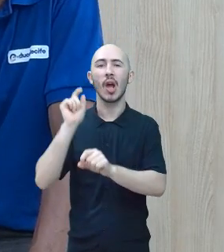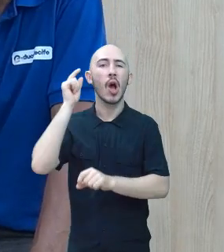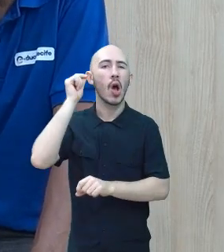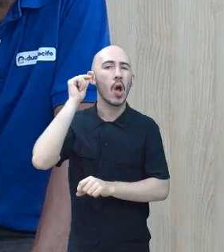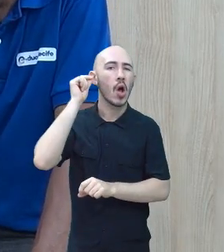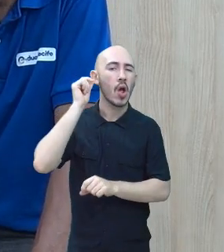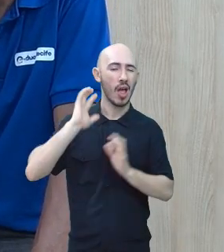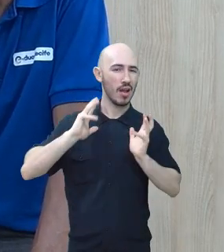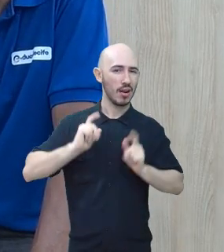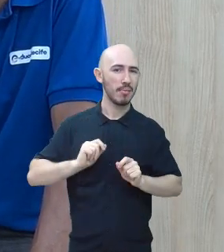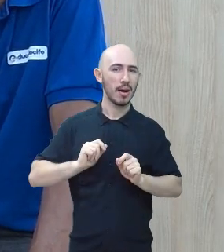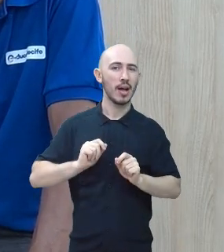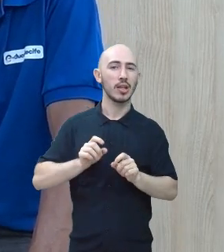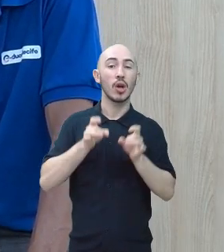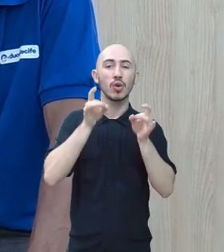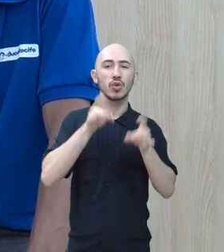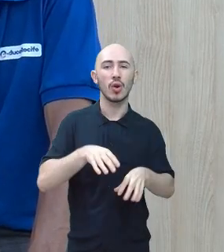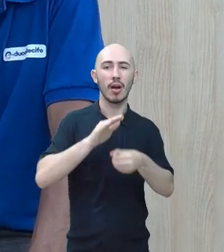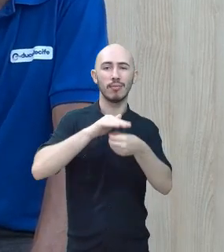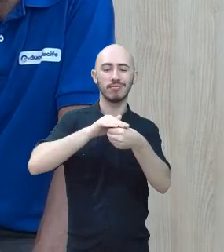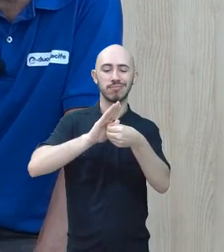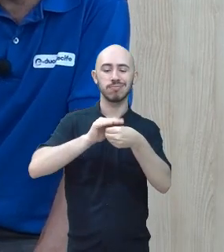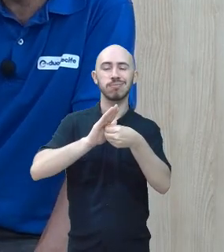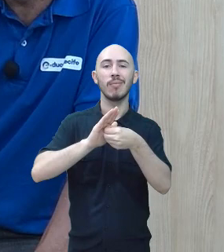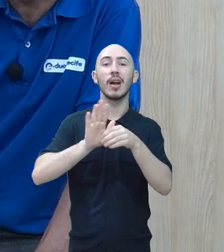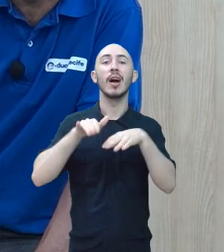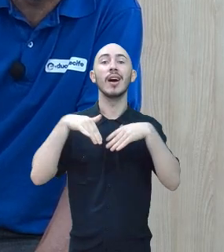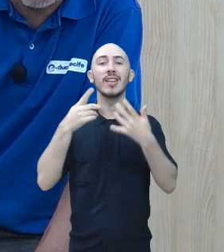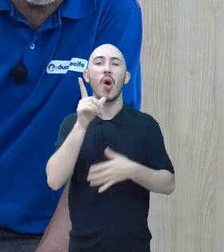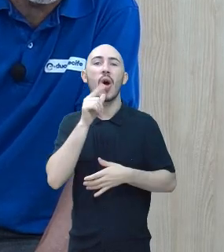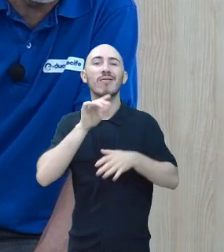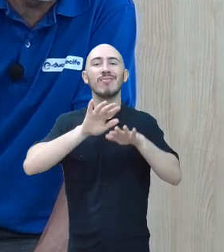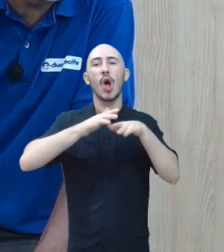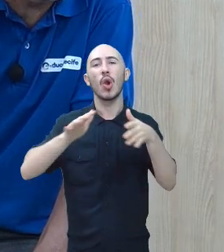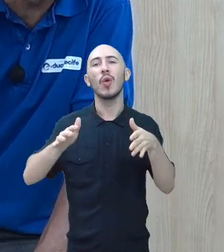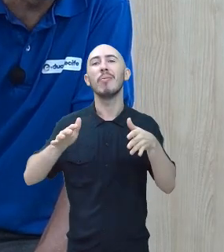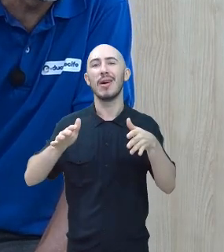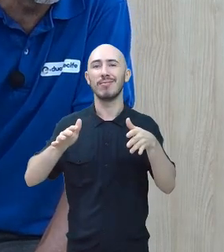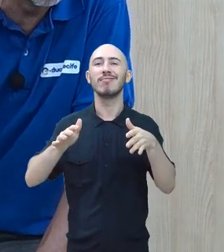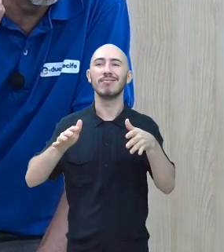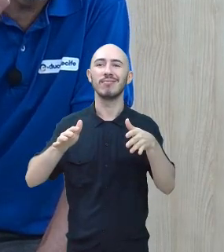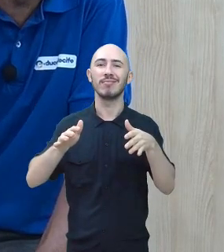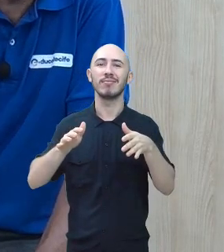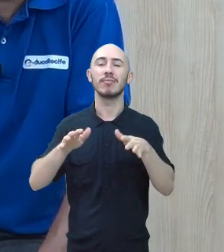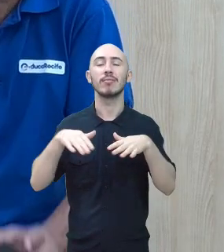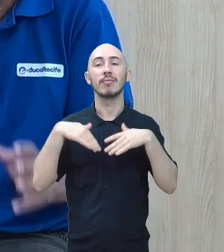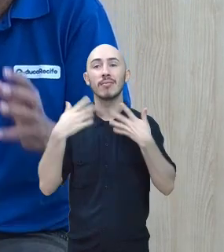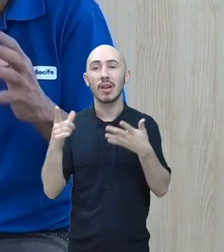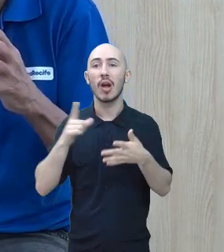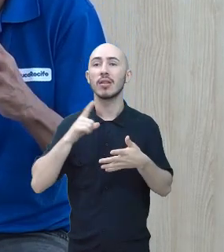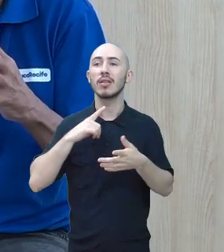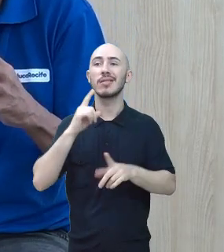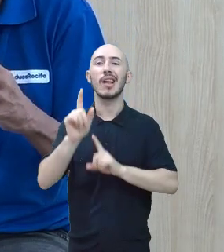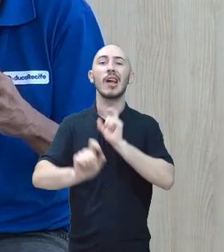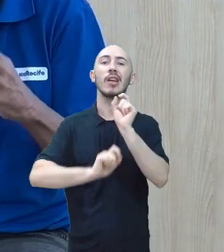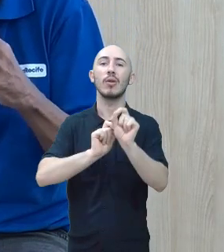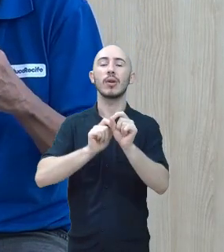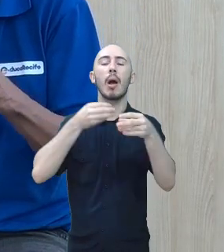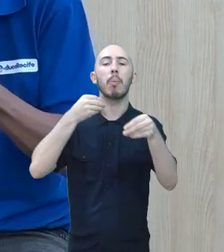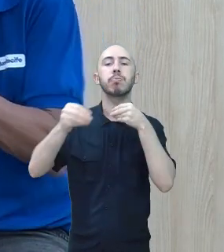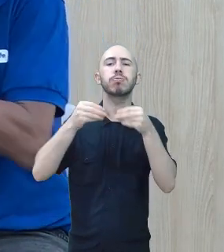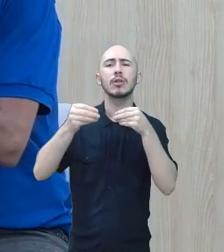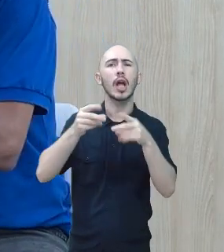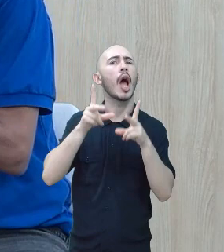esse cotonete vai direto para o mar e ele tem aquele mesmo tempo que Vanessa falou aí. É o mesmo material